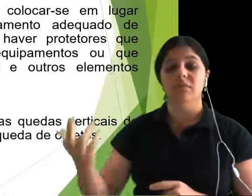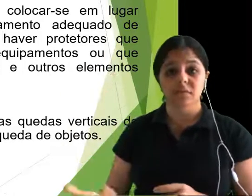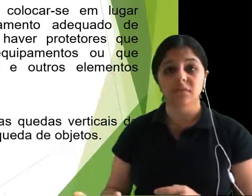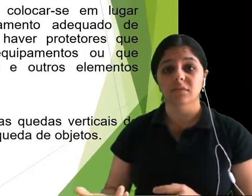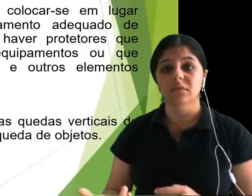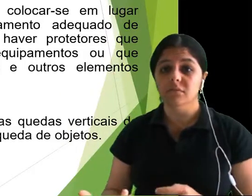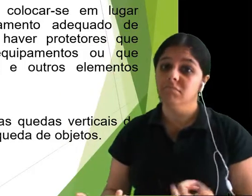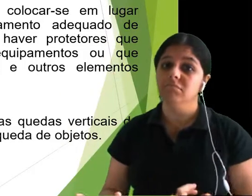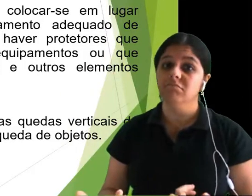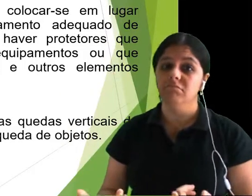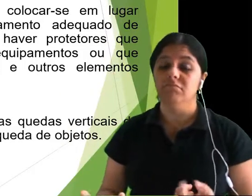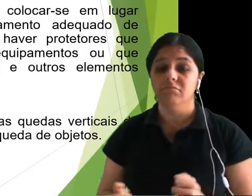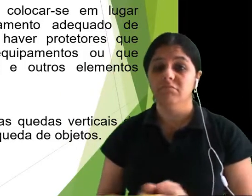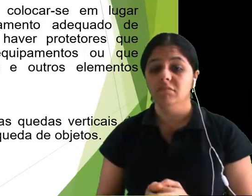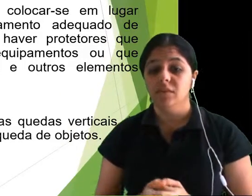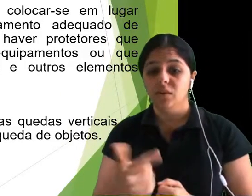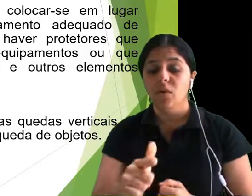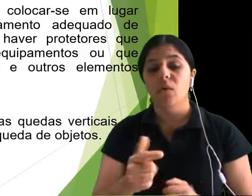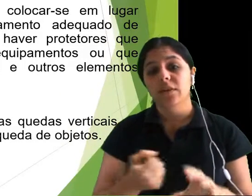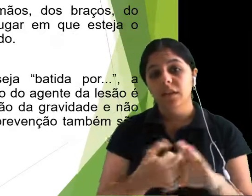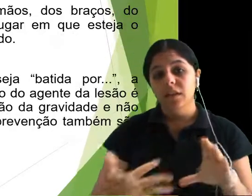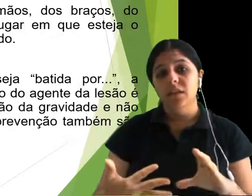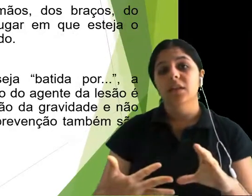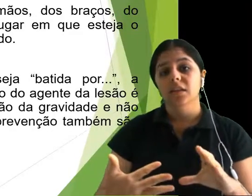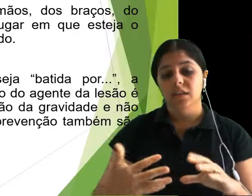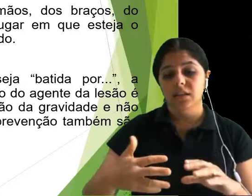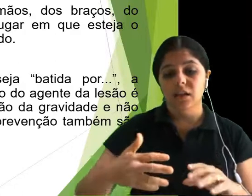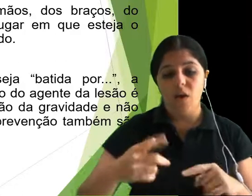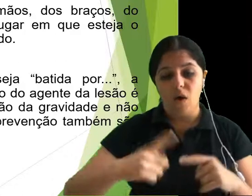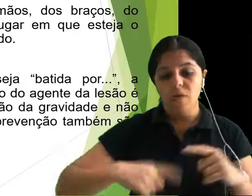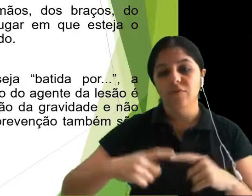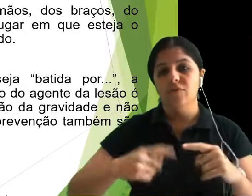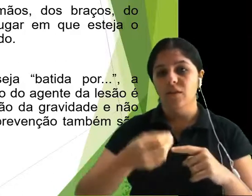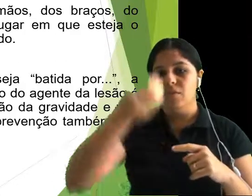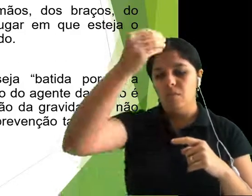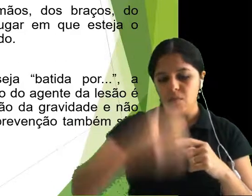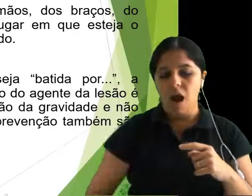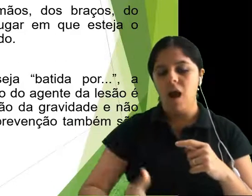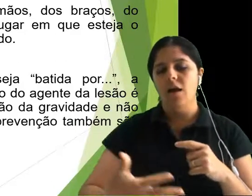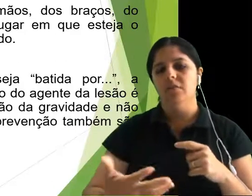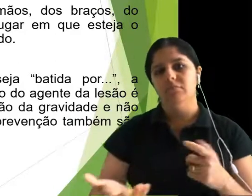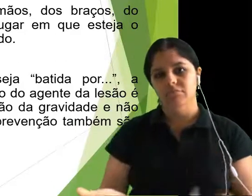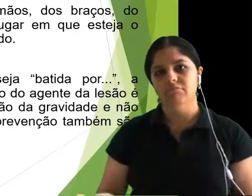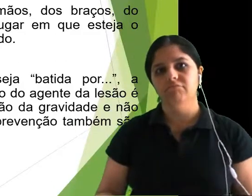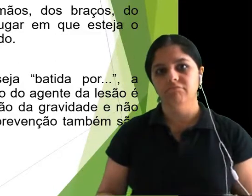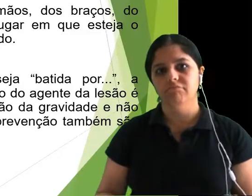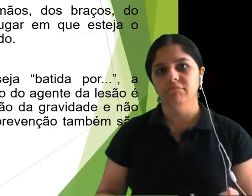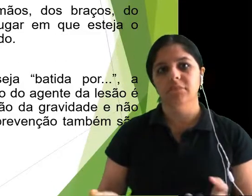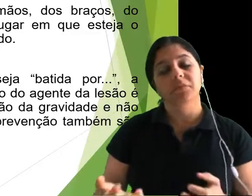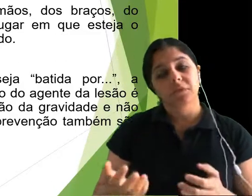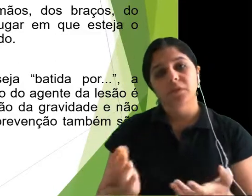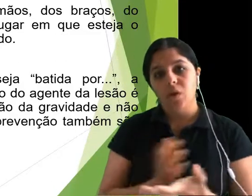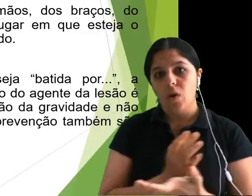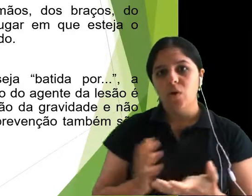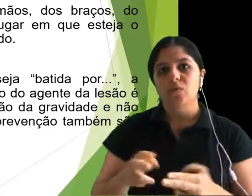Vai ter uma outra classificação que é queda de objeto, tá? Que é agora, queda de objetos. Esses são os casos